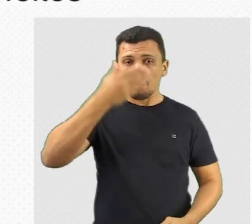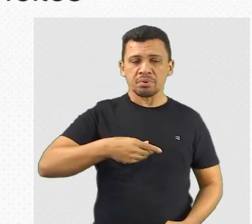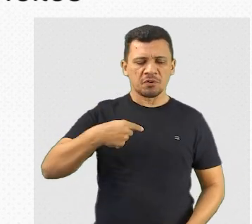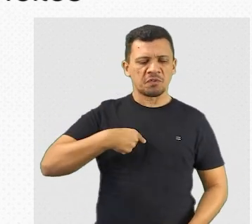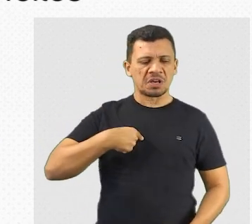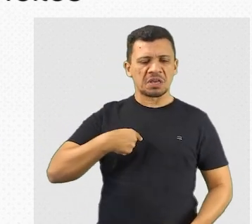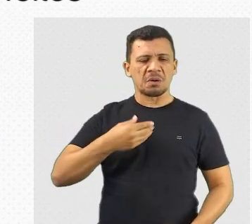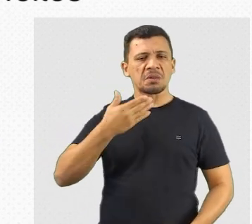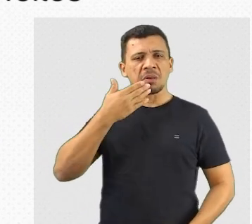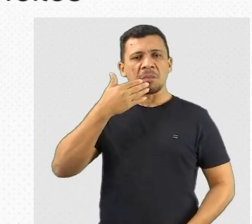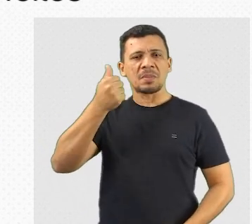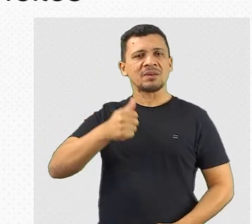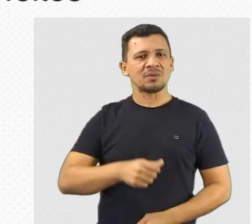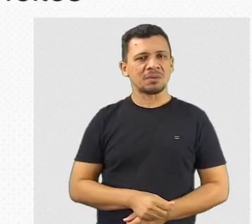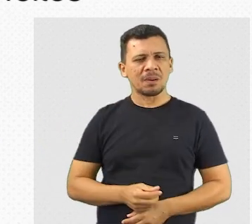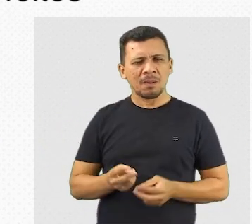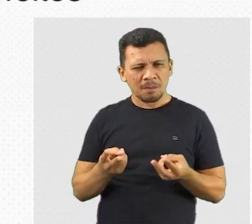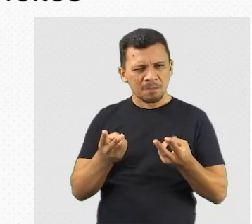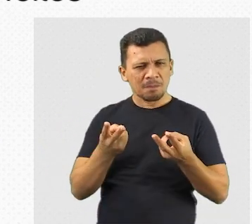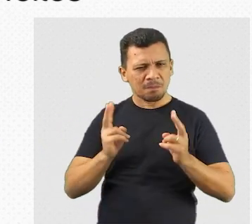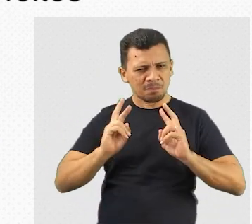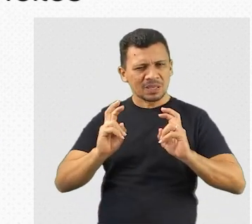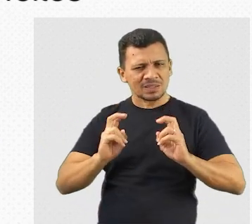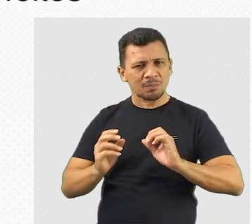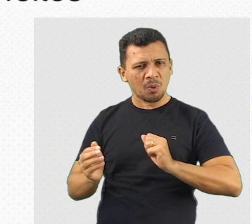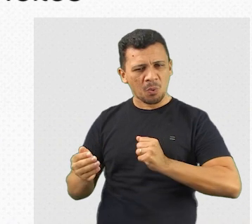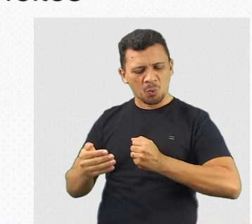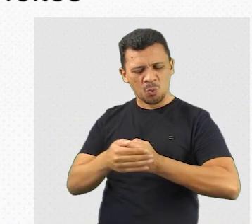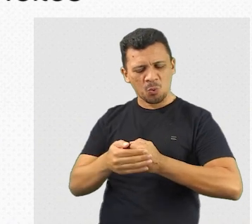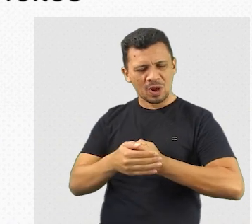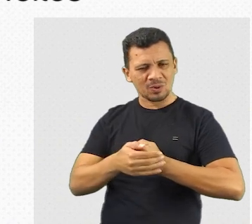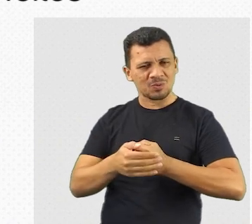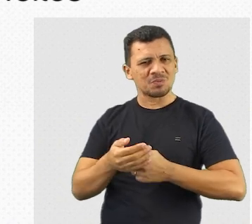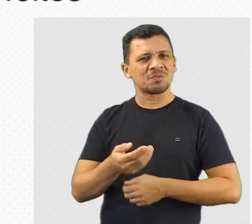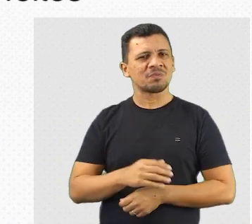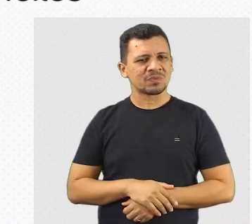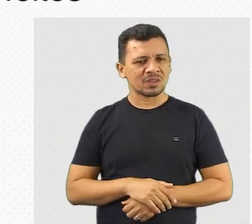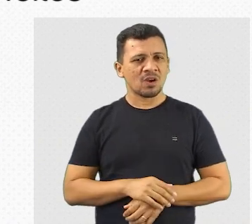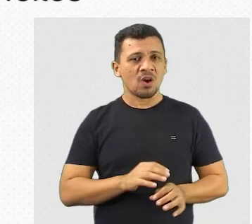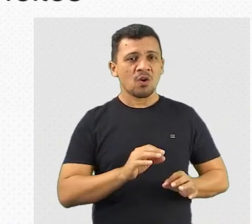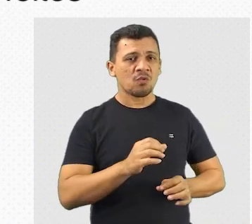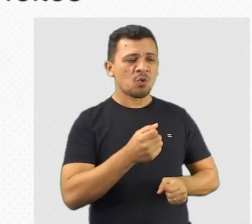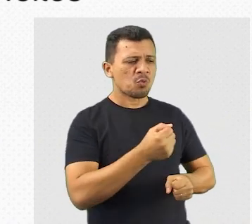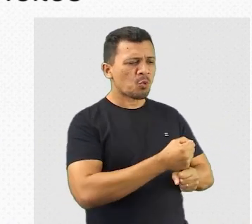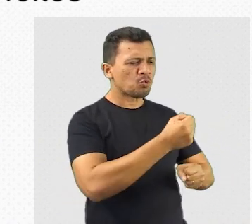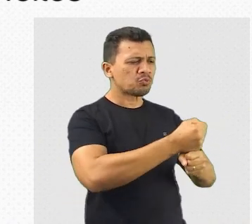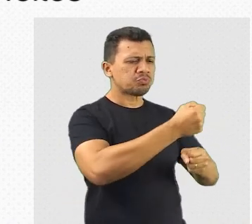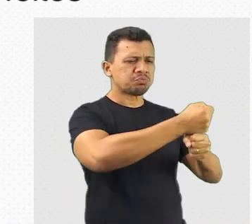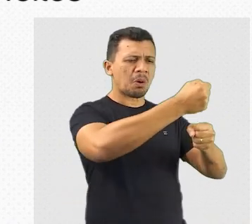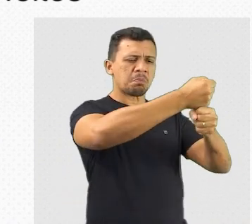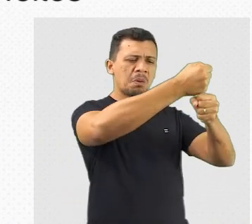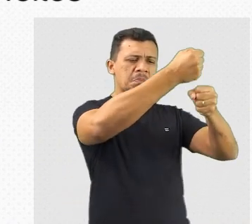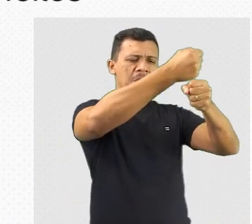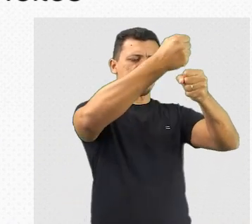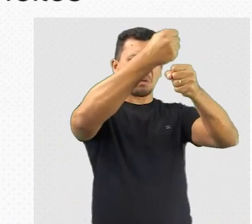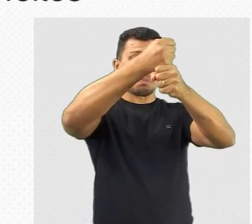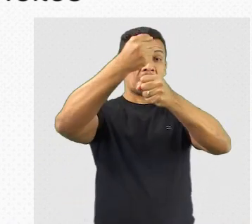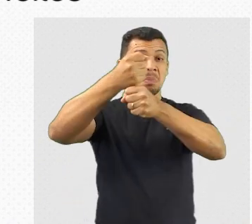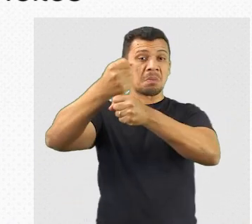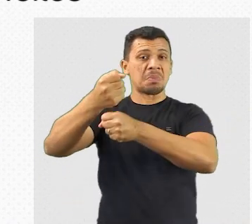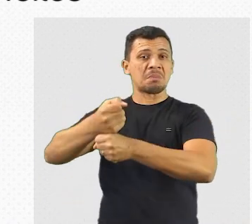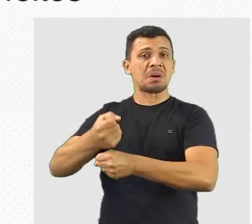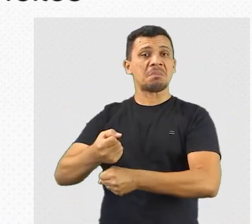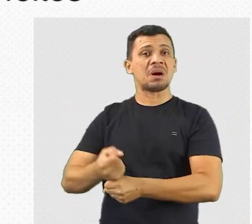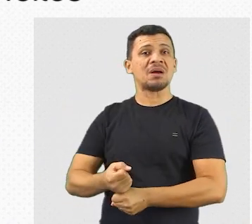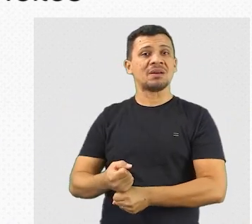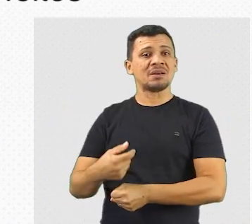o maior, olha o nível de egocentrismo. Neste local que nós estamos gravando, eu vou construir um arco gigantesco para dizer que eu ganhei a batalha.